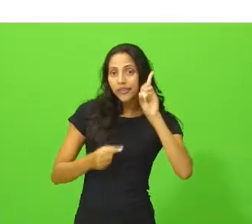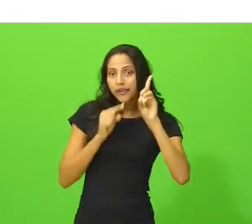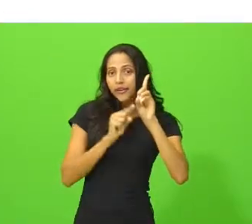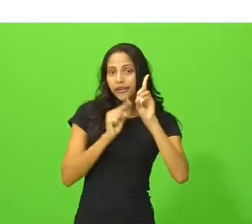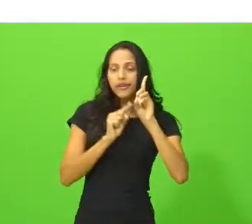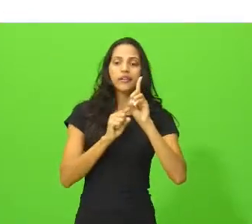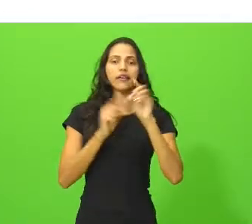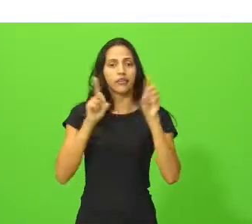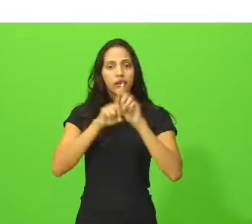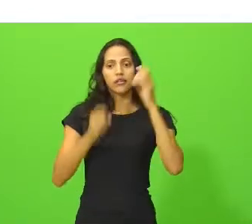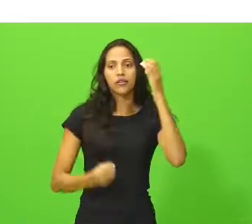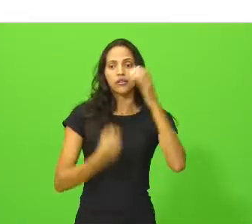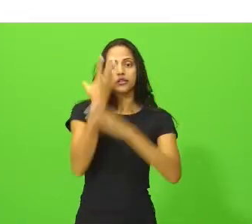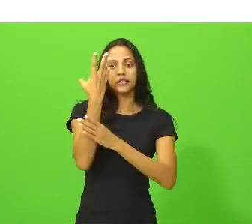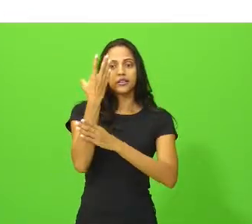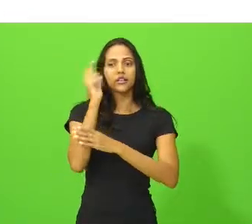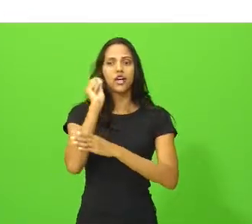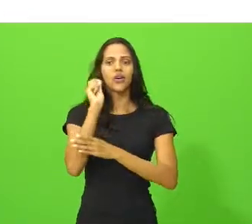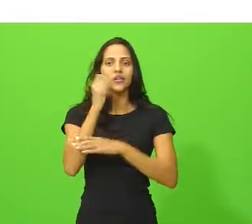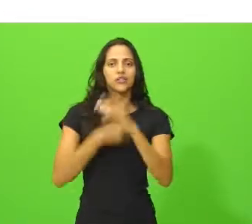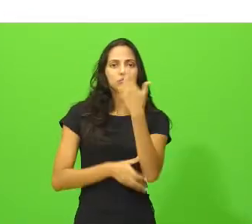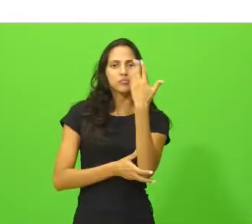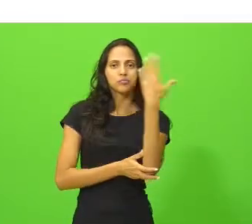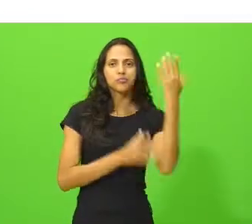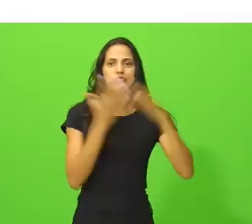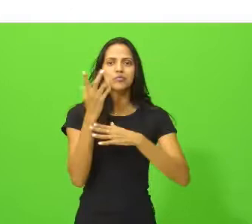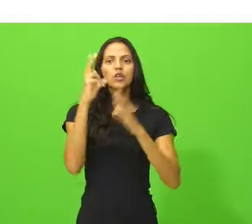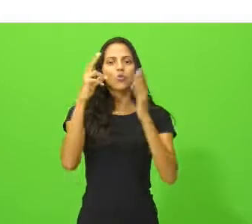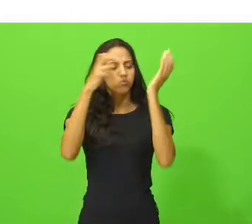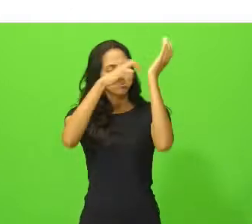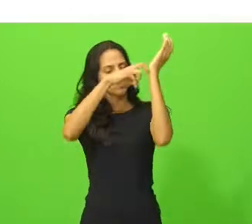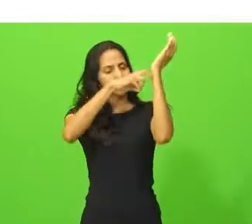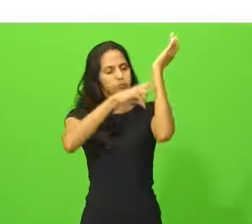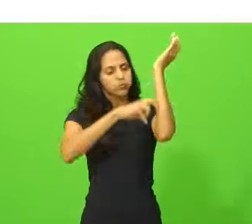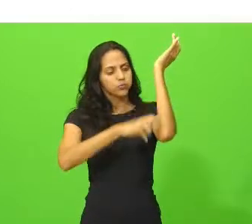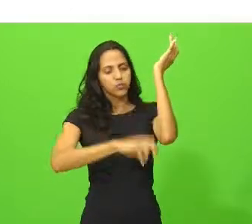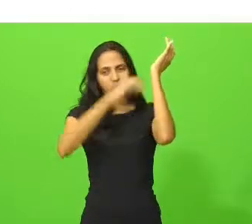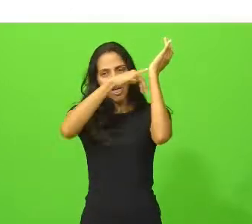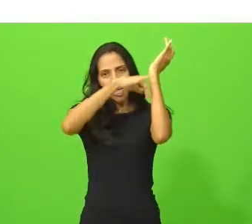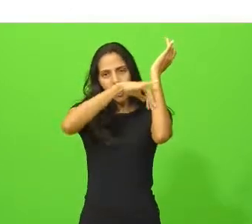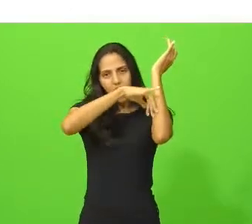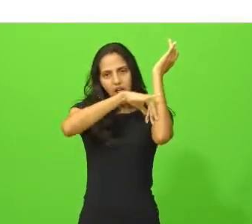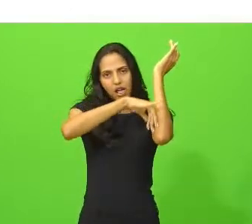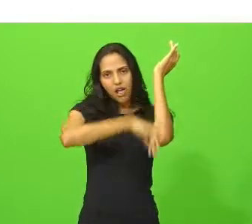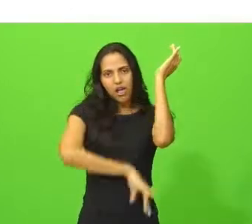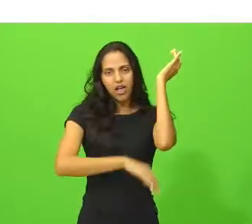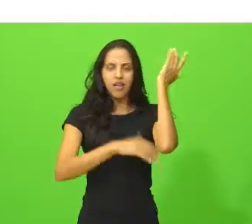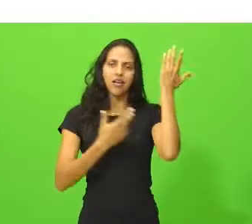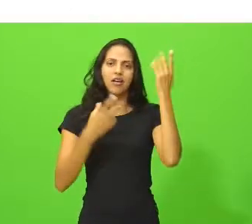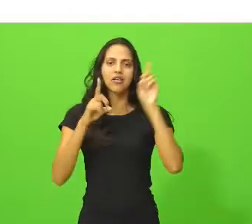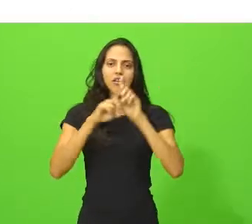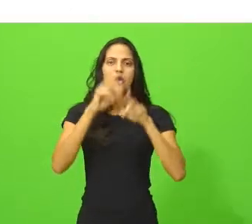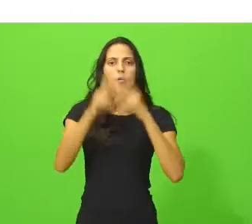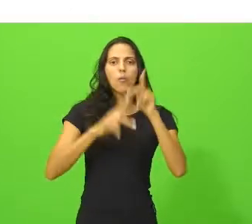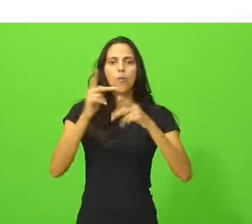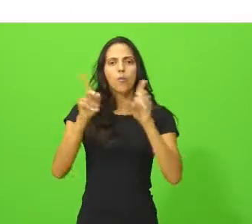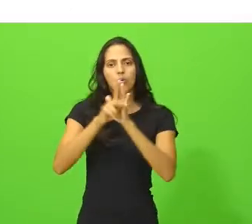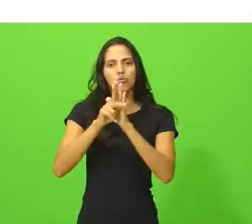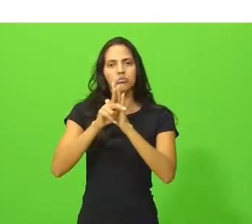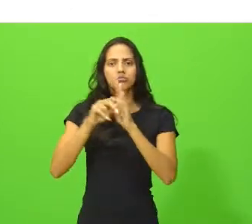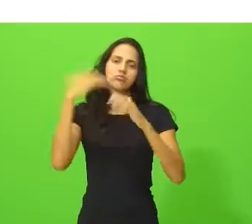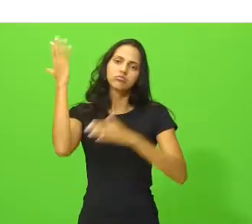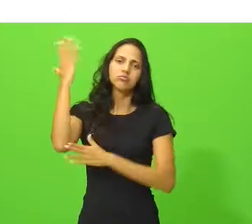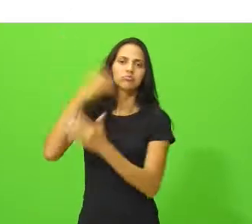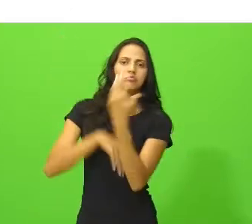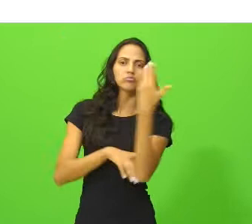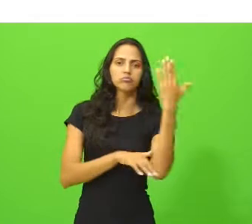D, a criação de áreas extrativistas do látex das seringueiras, para o chamado povos das florestas.